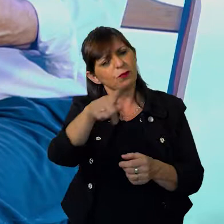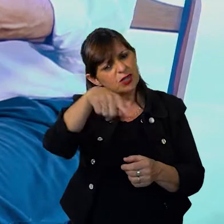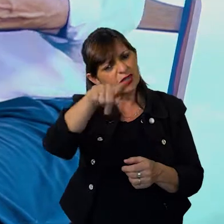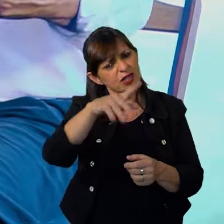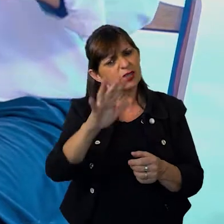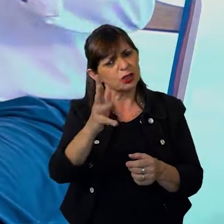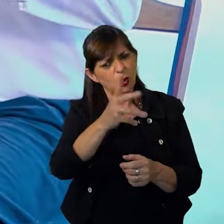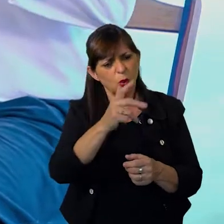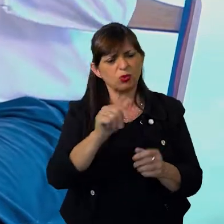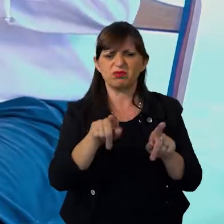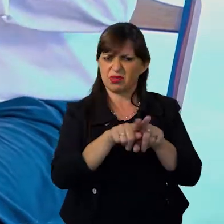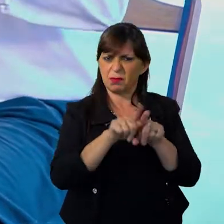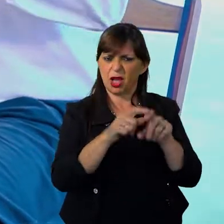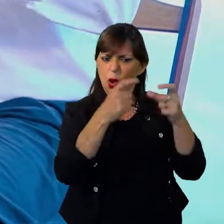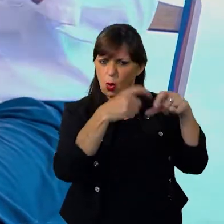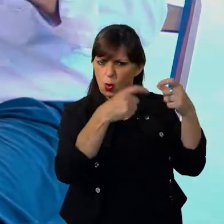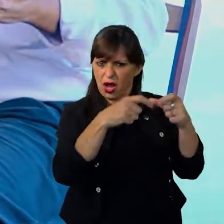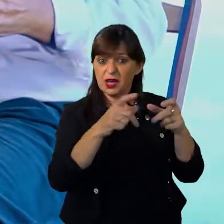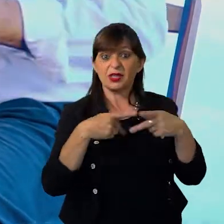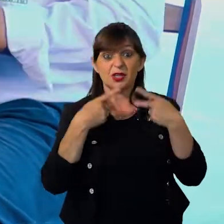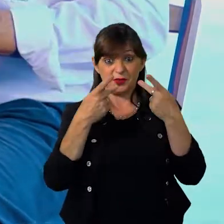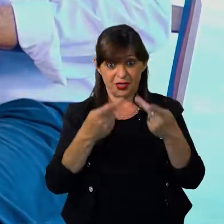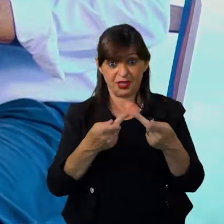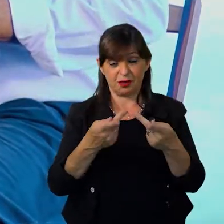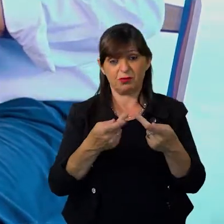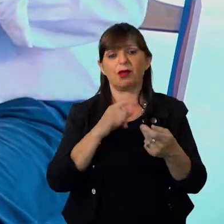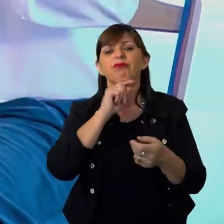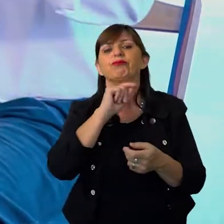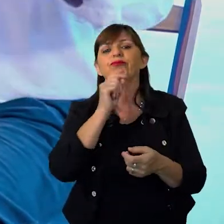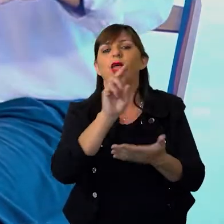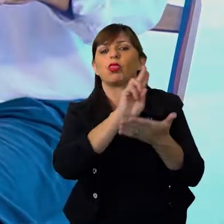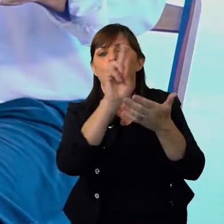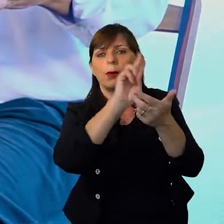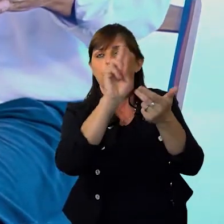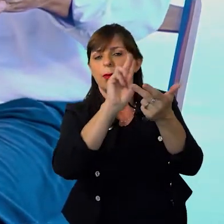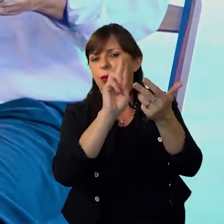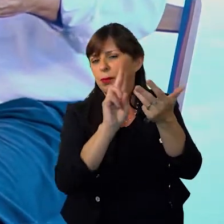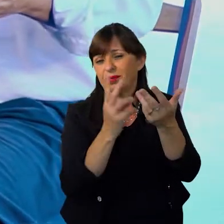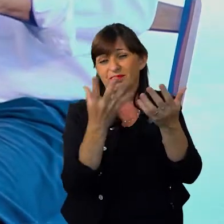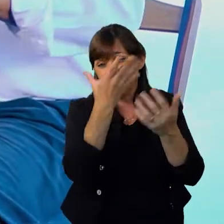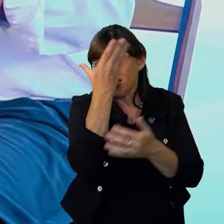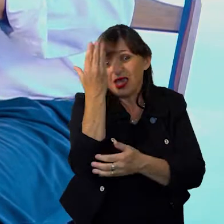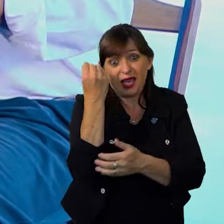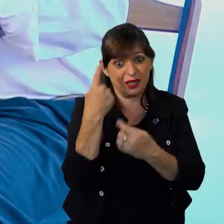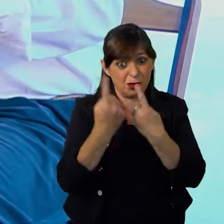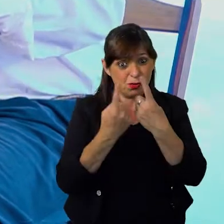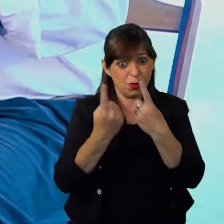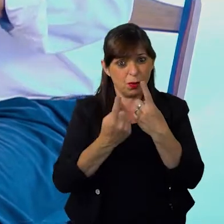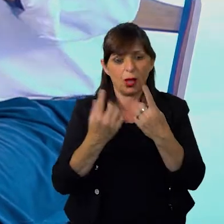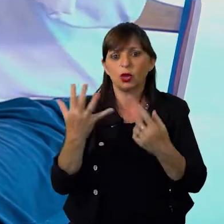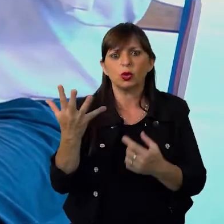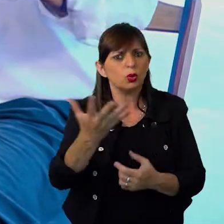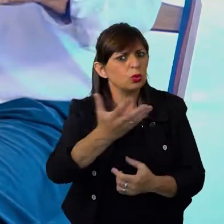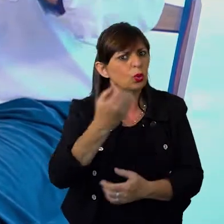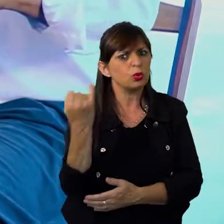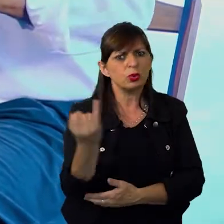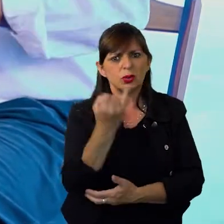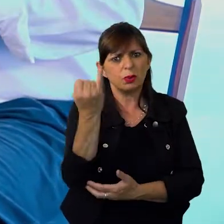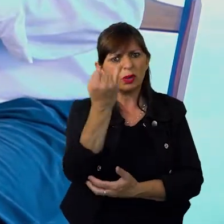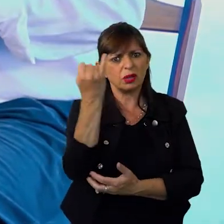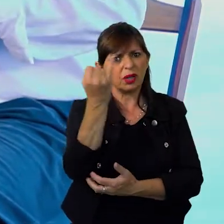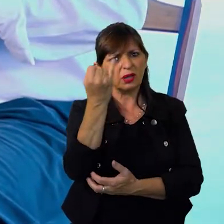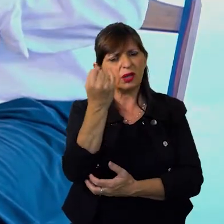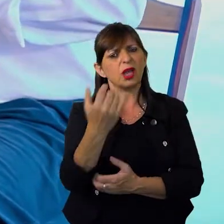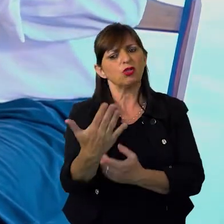andanças né a gente quer decoração não vai dizer os nomes para deixar alguém de fora né que todos foram importantes com